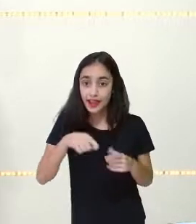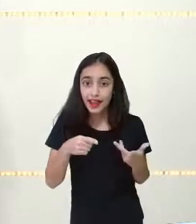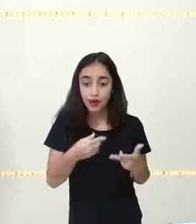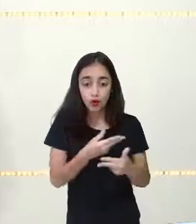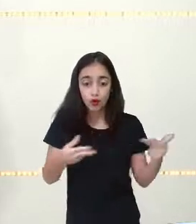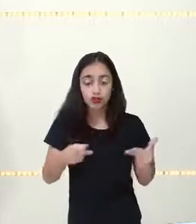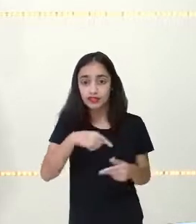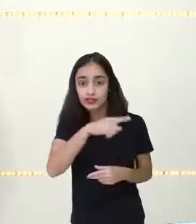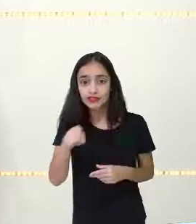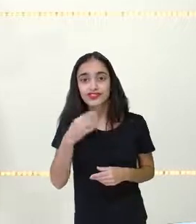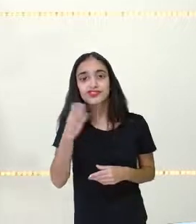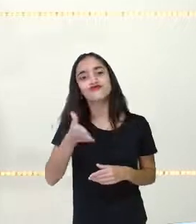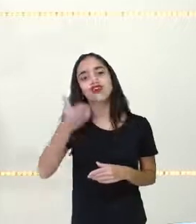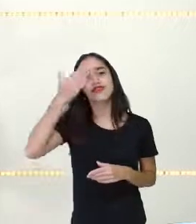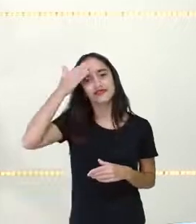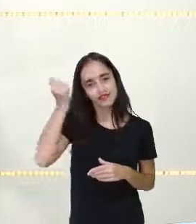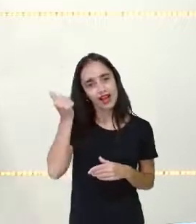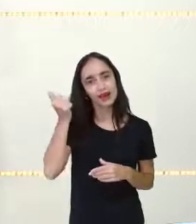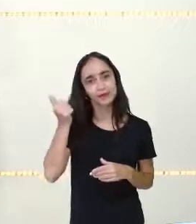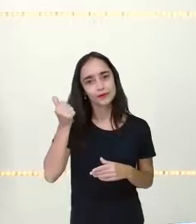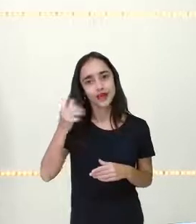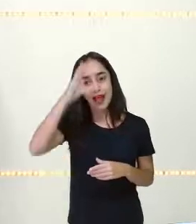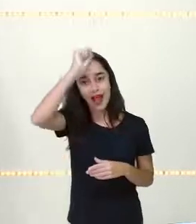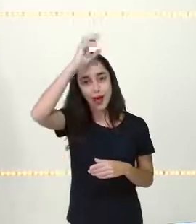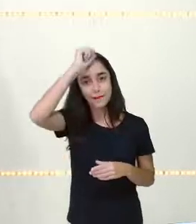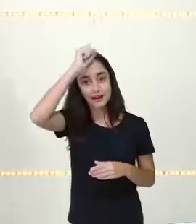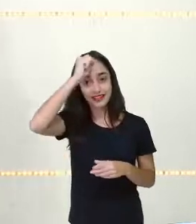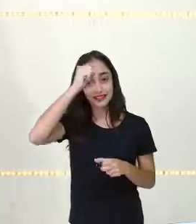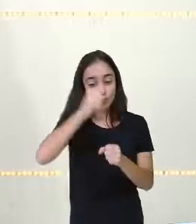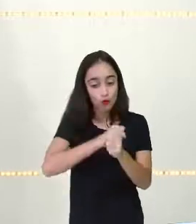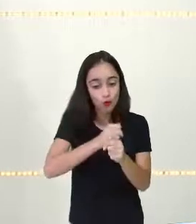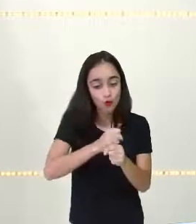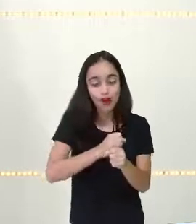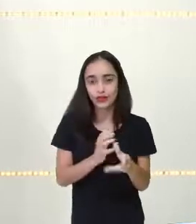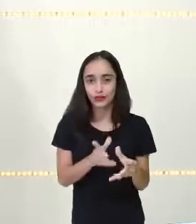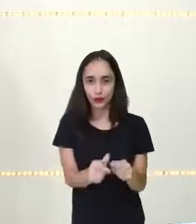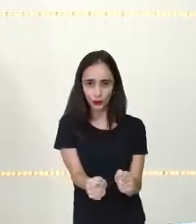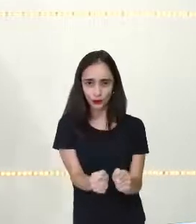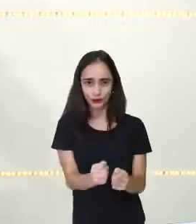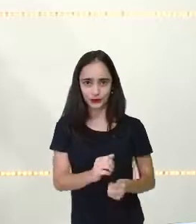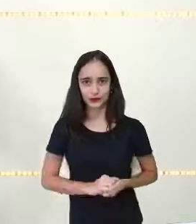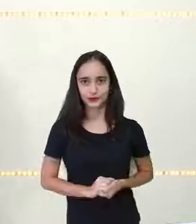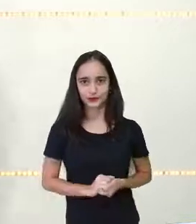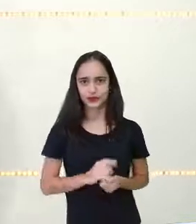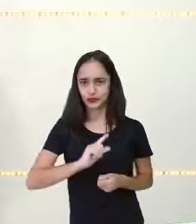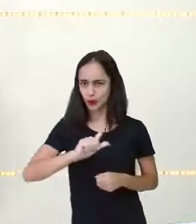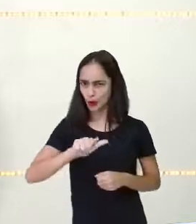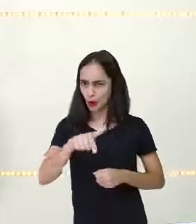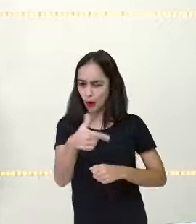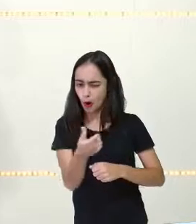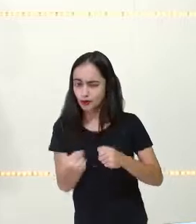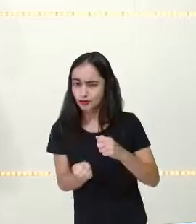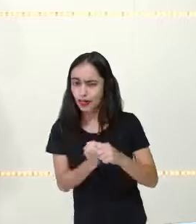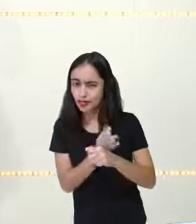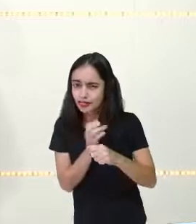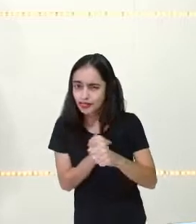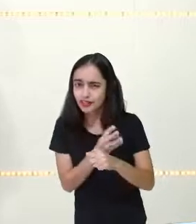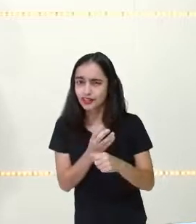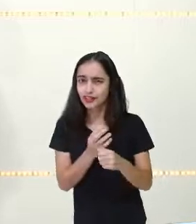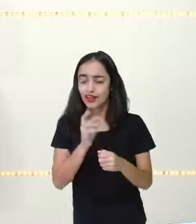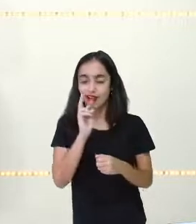que você assistiu durante todo o ano outra dica Responda as questões com